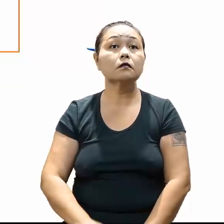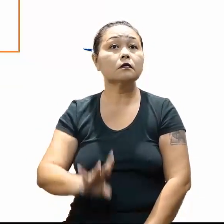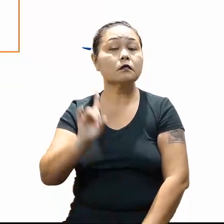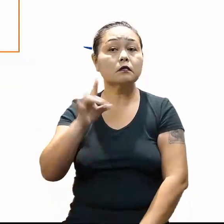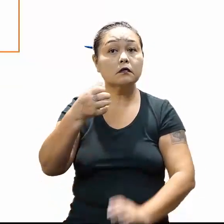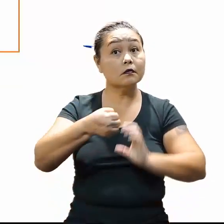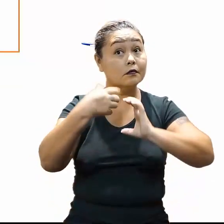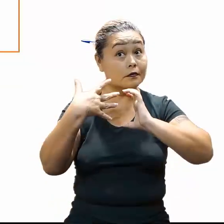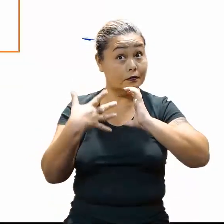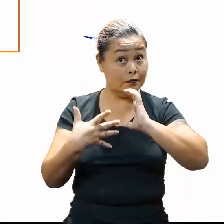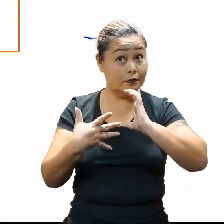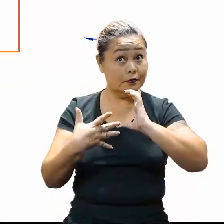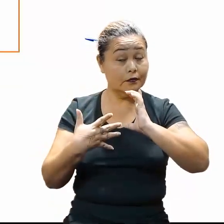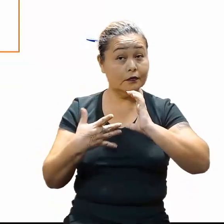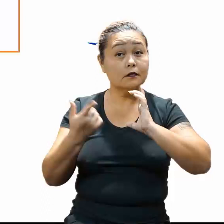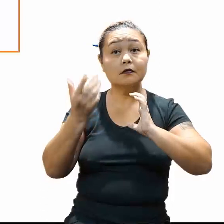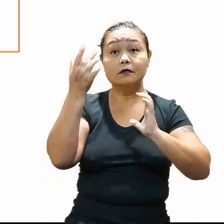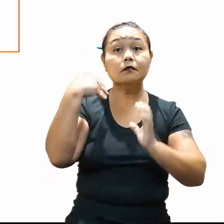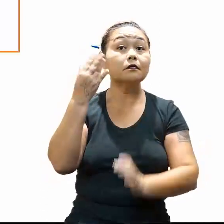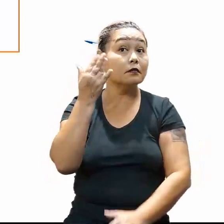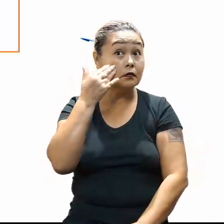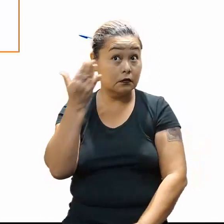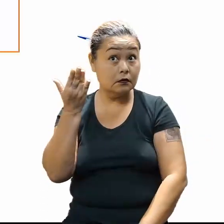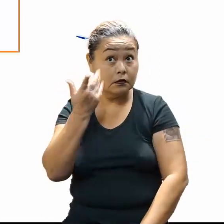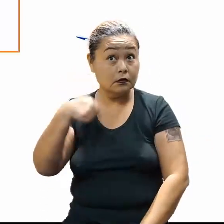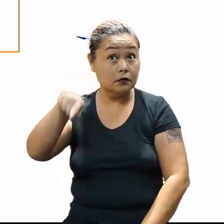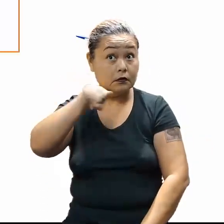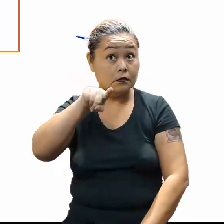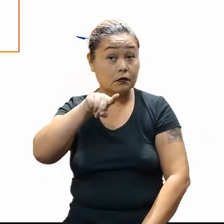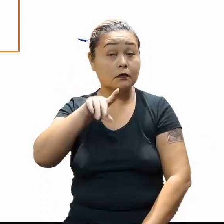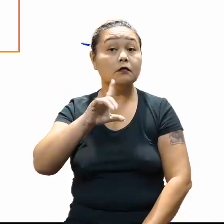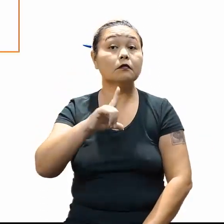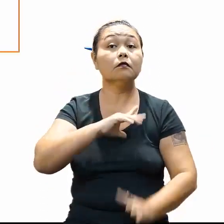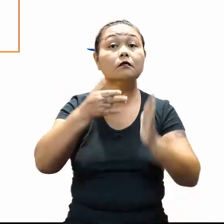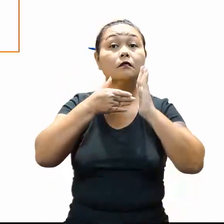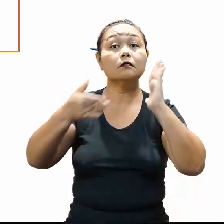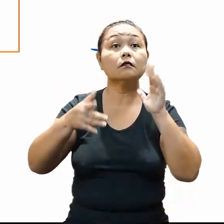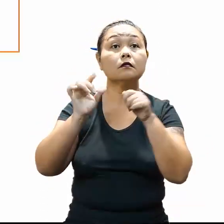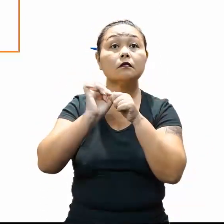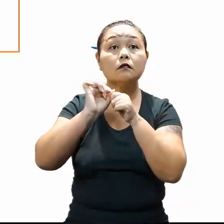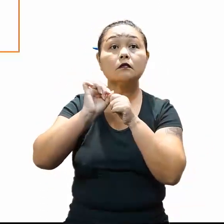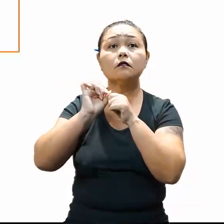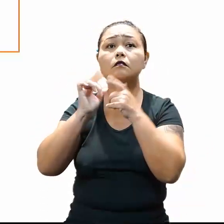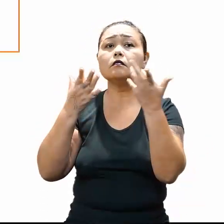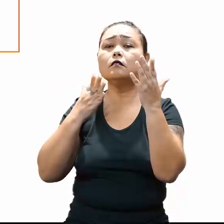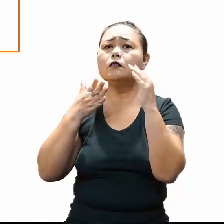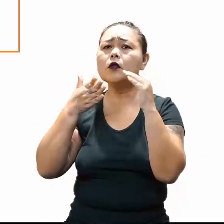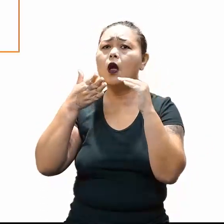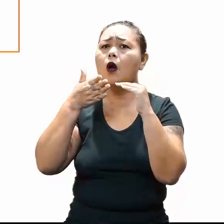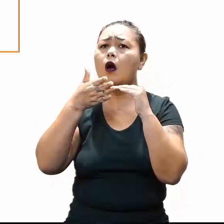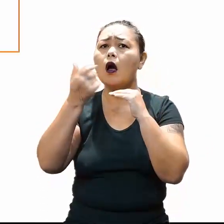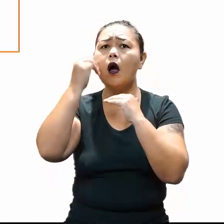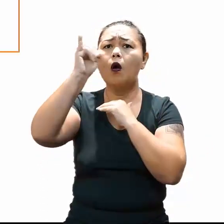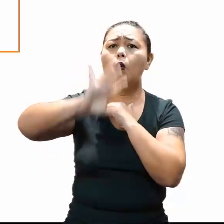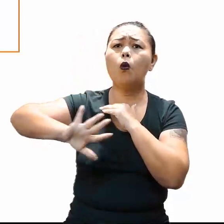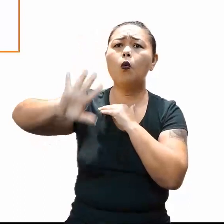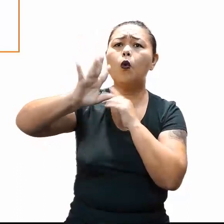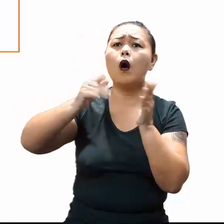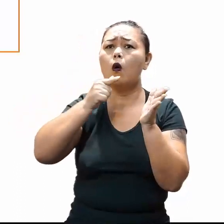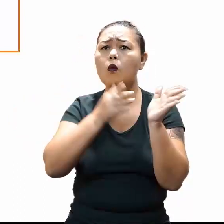Uma das características que nós vamos observar nos ciclos vai ser a penetração dos rios da Amazônia. Porque era nas margens dos